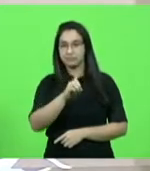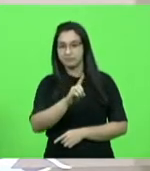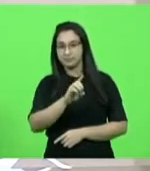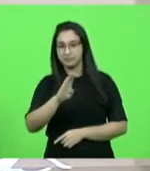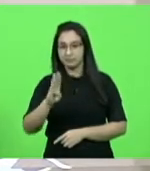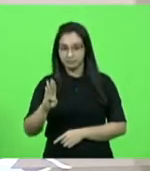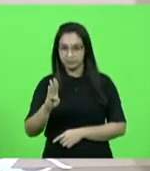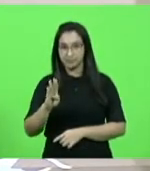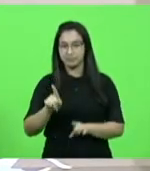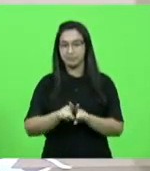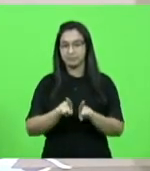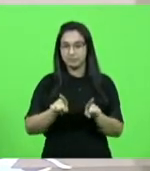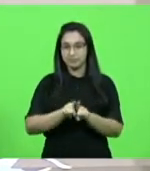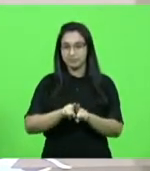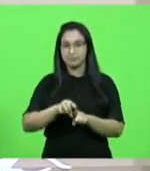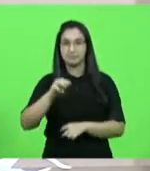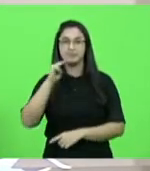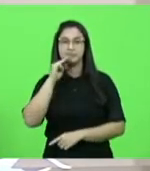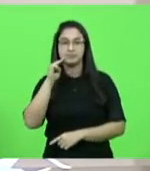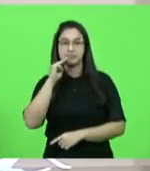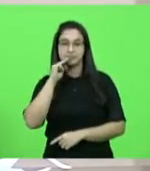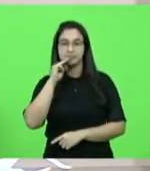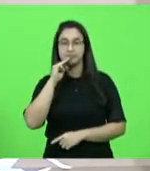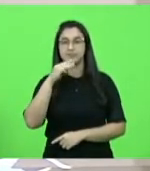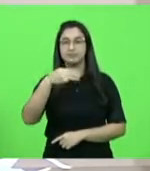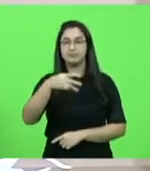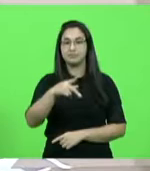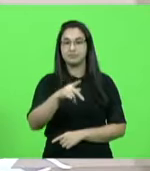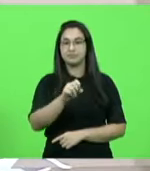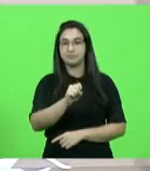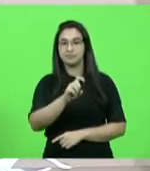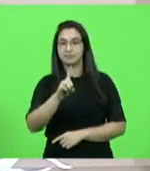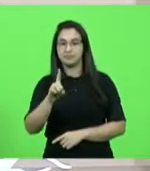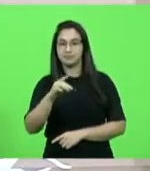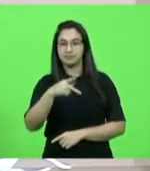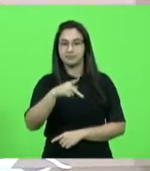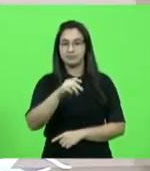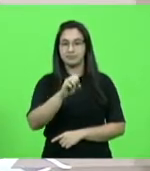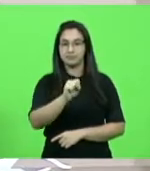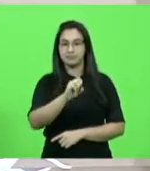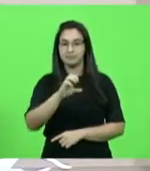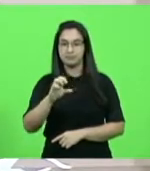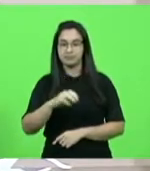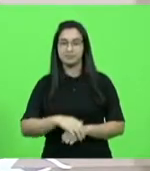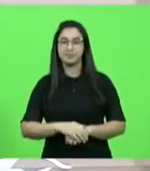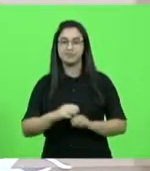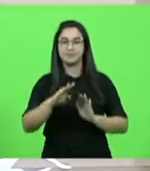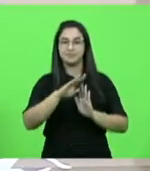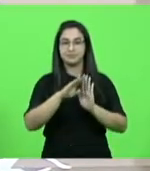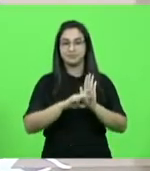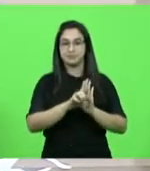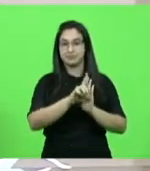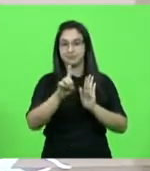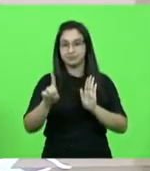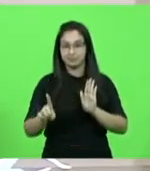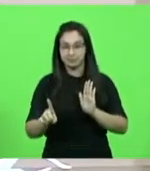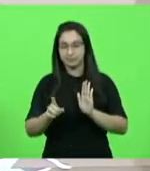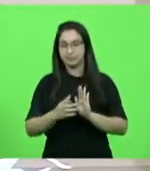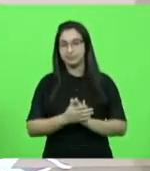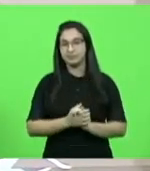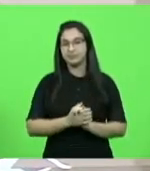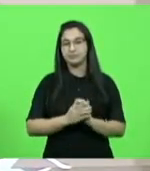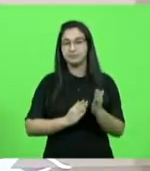senhora deputada Marlene Fengler, bloco PSD-PSC. Ordem do dia. Foram aprovados os pedidos